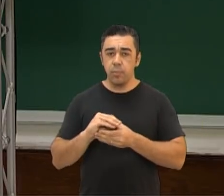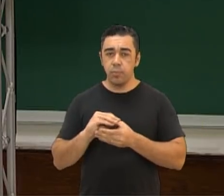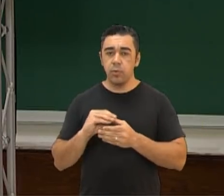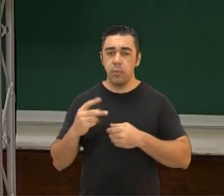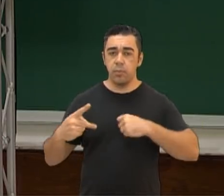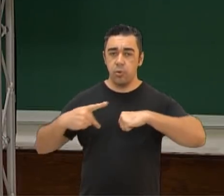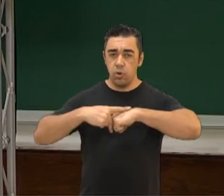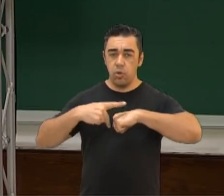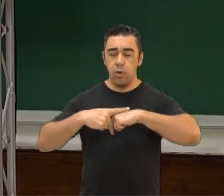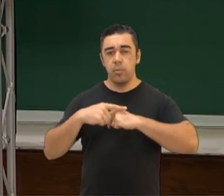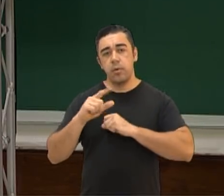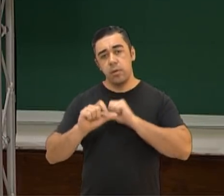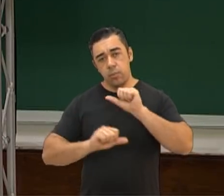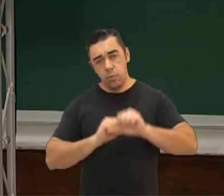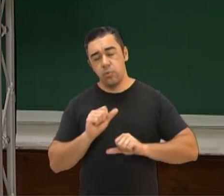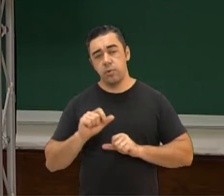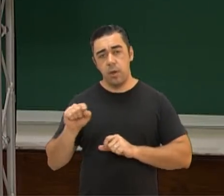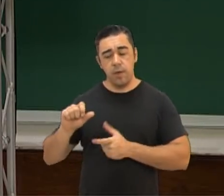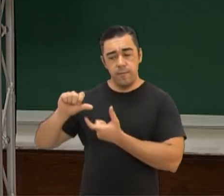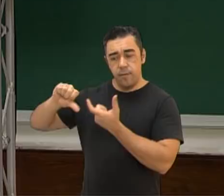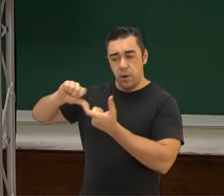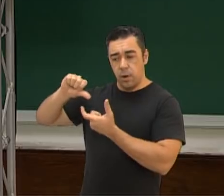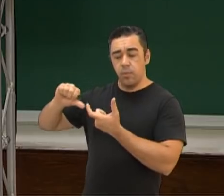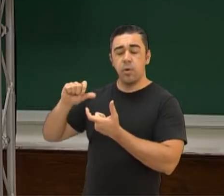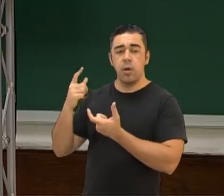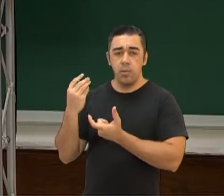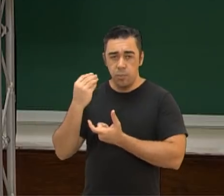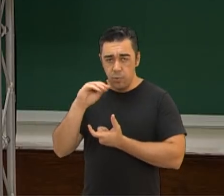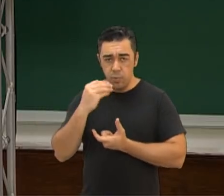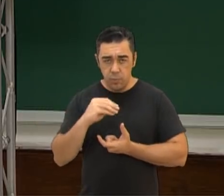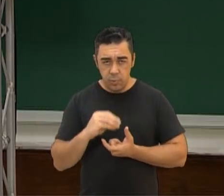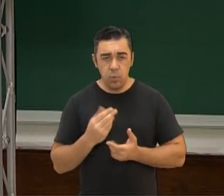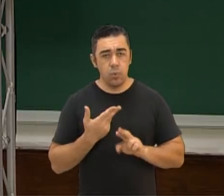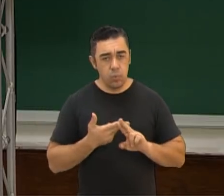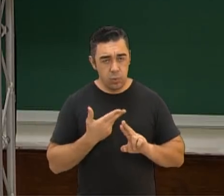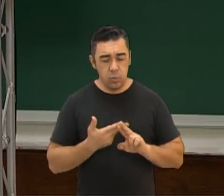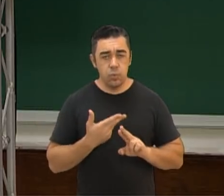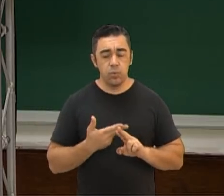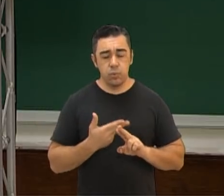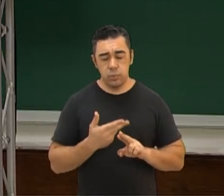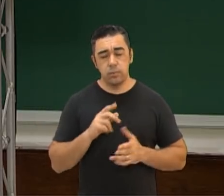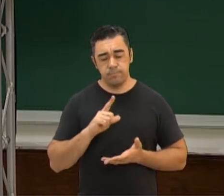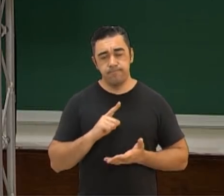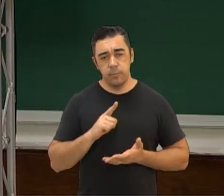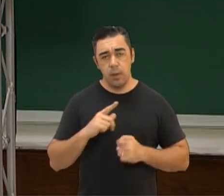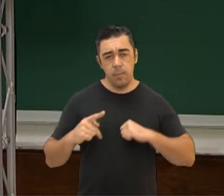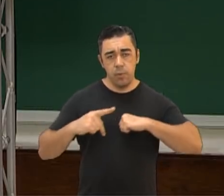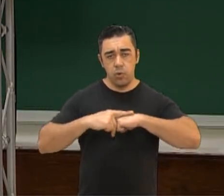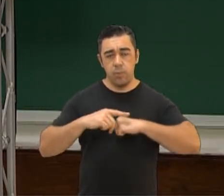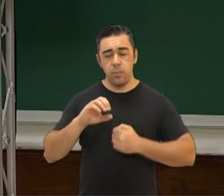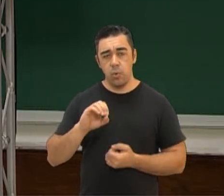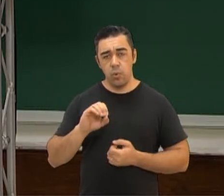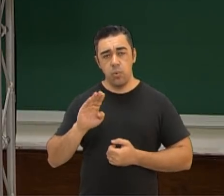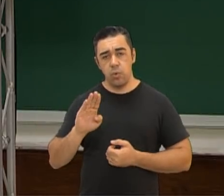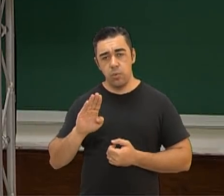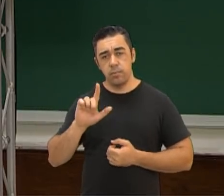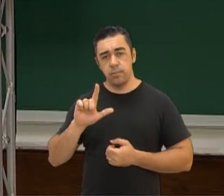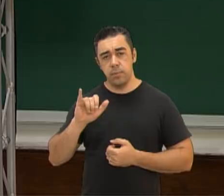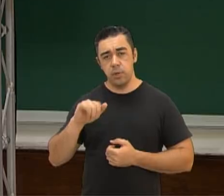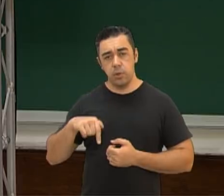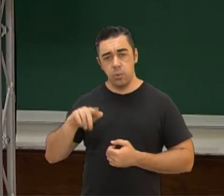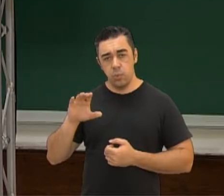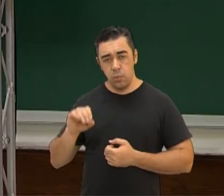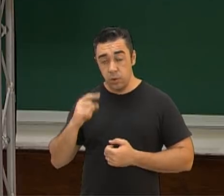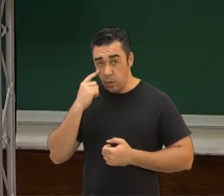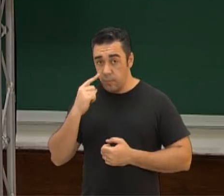pronominal, eu o transformo num verbo reflexivo, aí eu vou ter que usar os pronomes oblíquos átonos e eu tenho que prestar atenção qual é o pronome